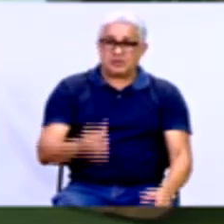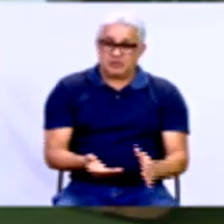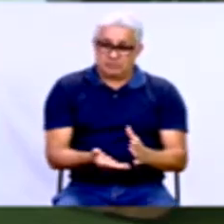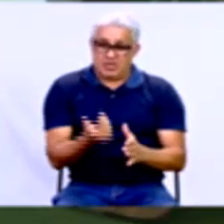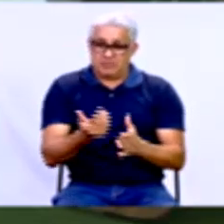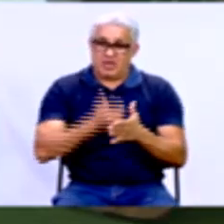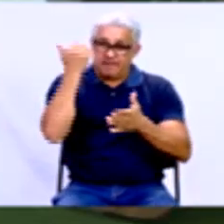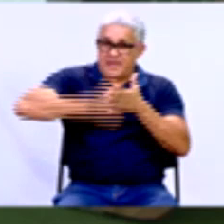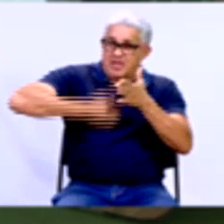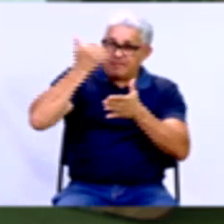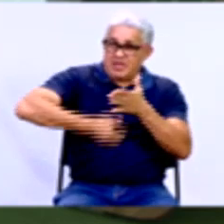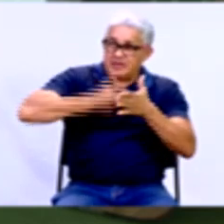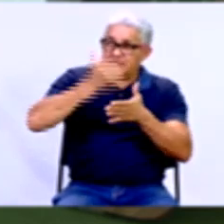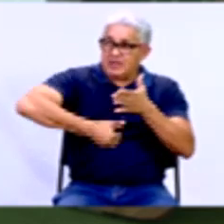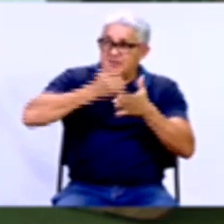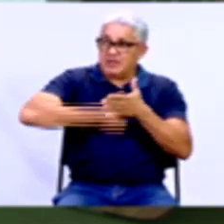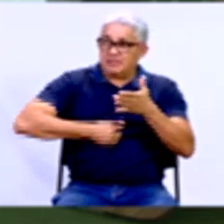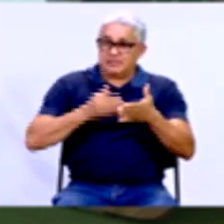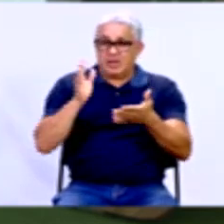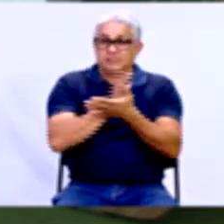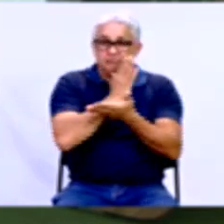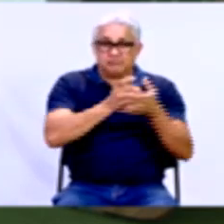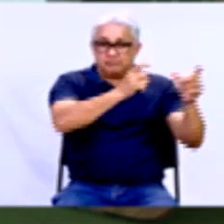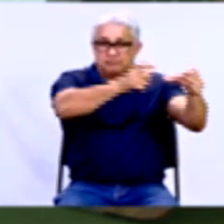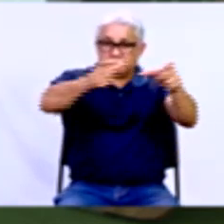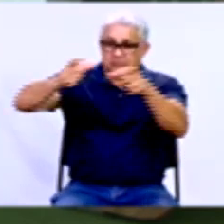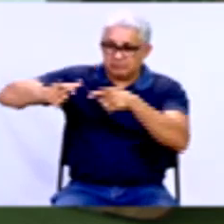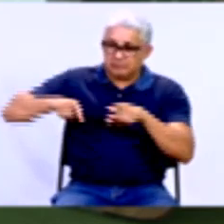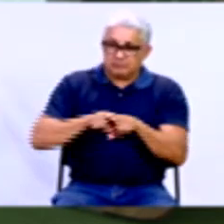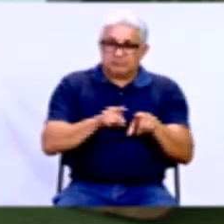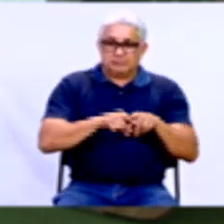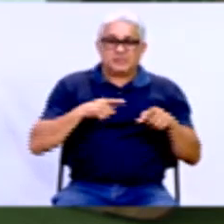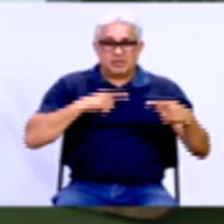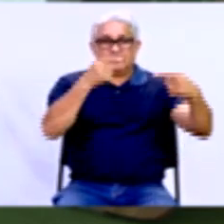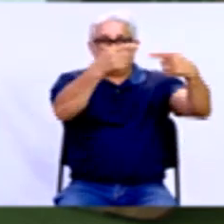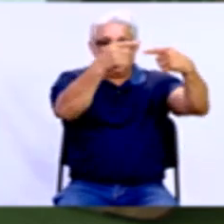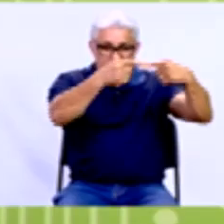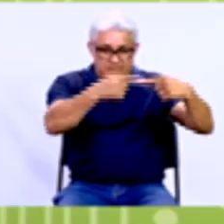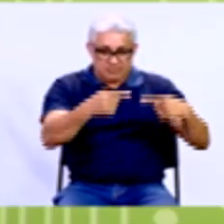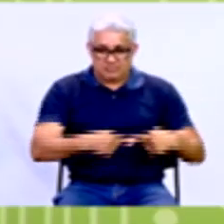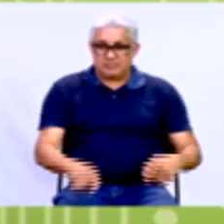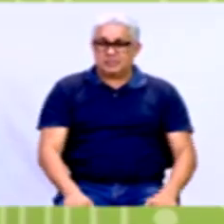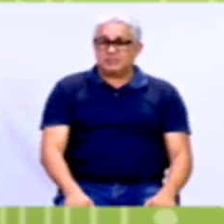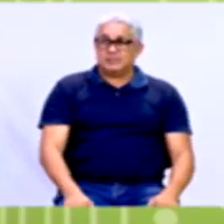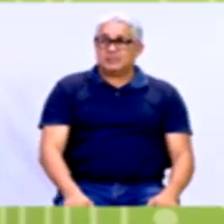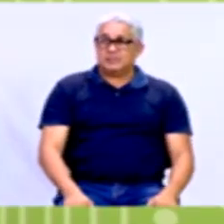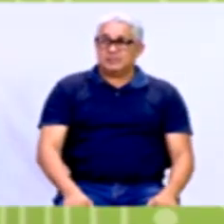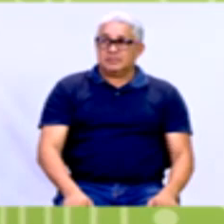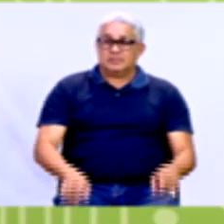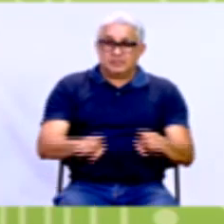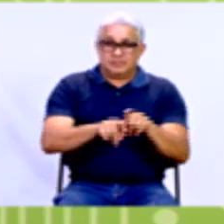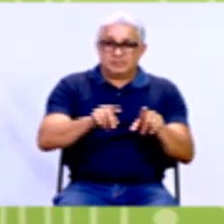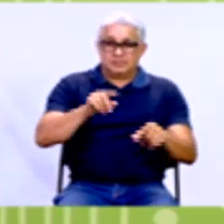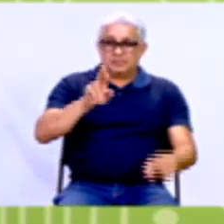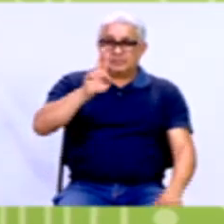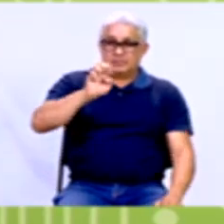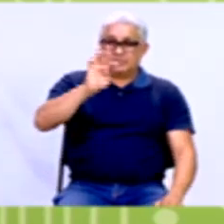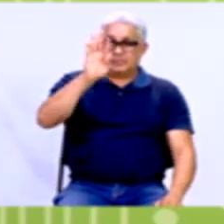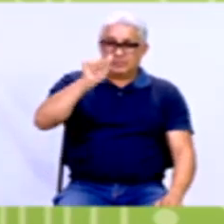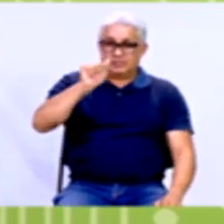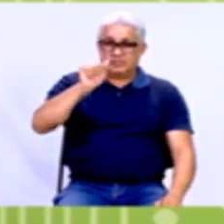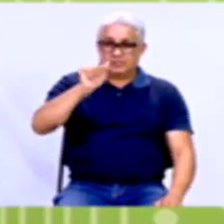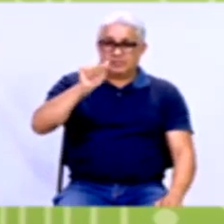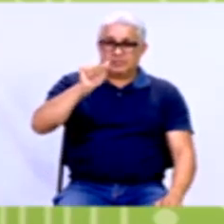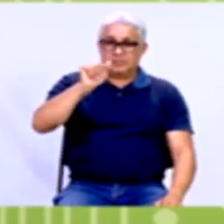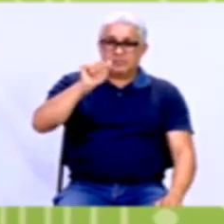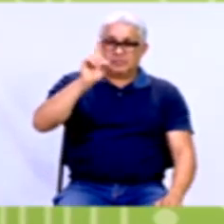ter tanto custo assim em determinado lugar, né? Então a correlação aqui e a reta de regressão, ela ajuda muito nessa